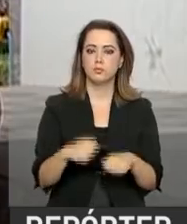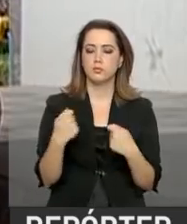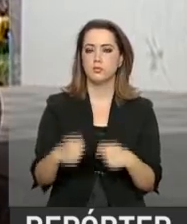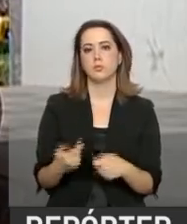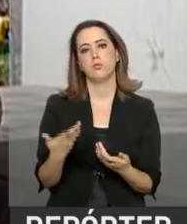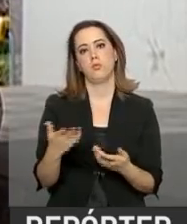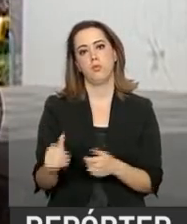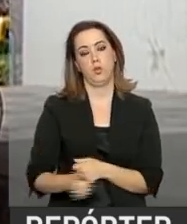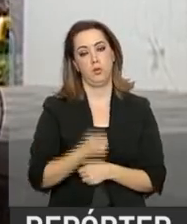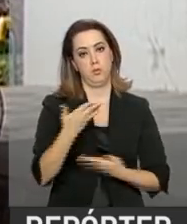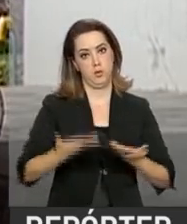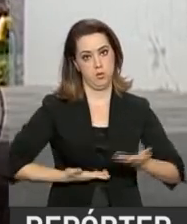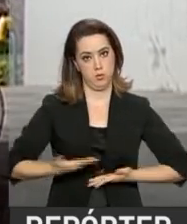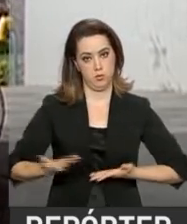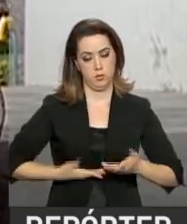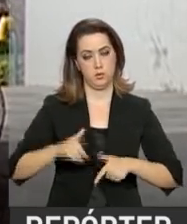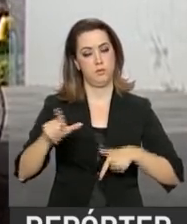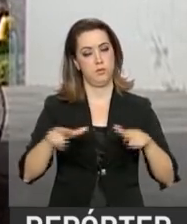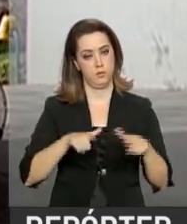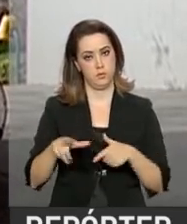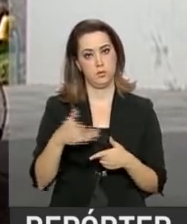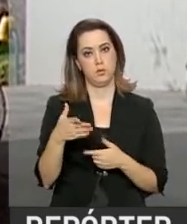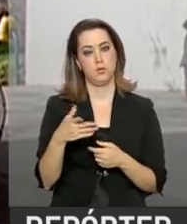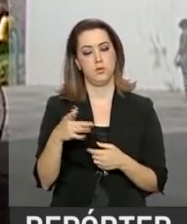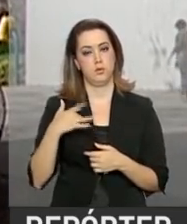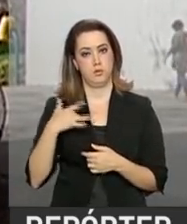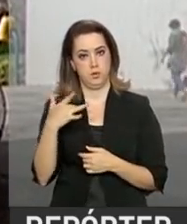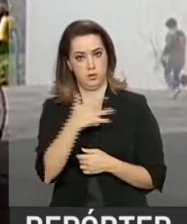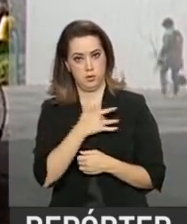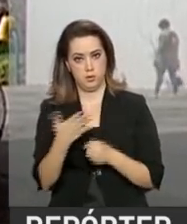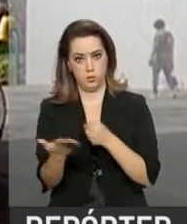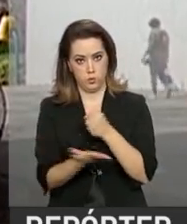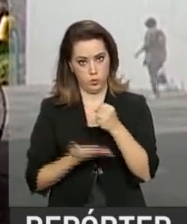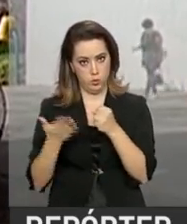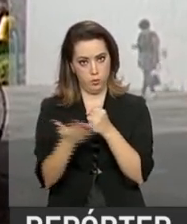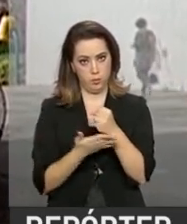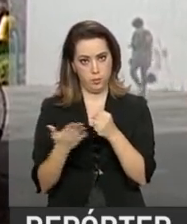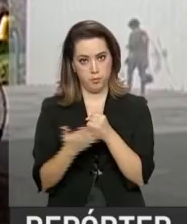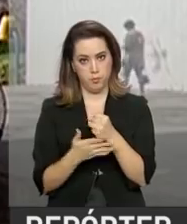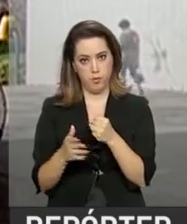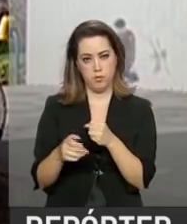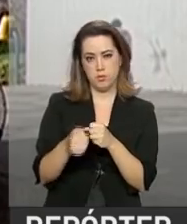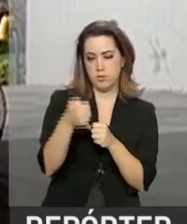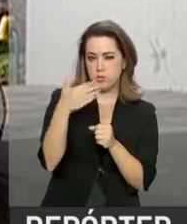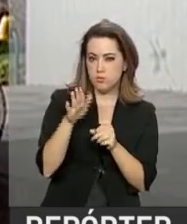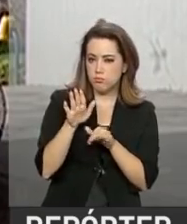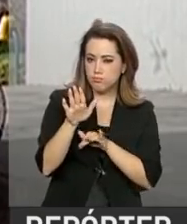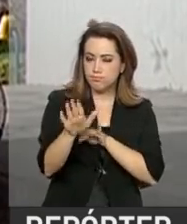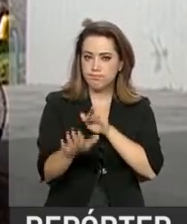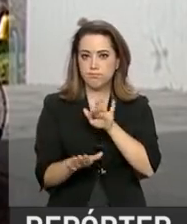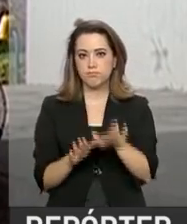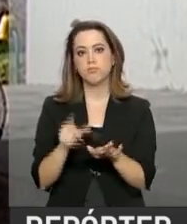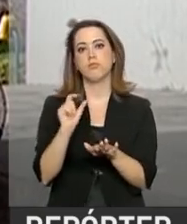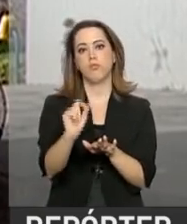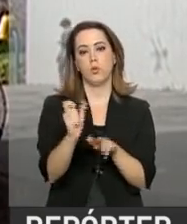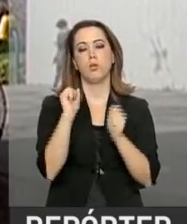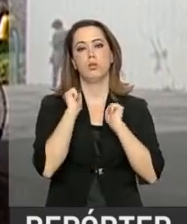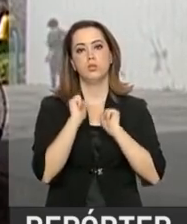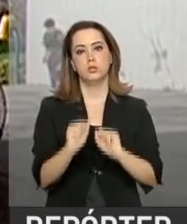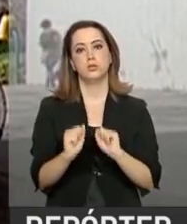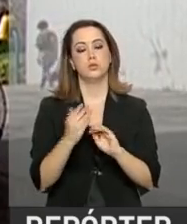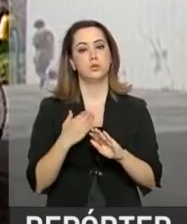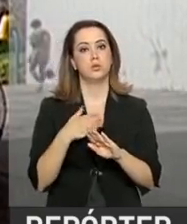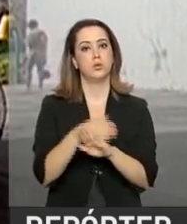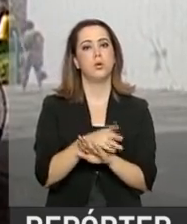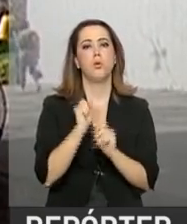melhorar os serviços da atenção básica a atenção básica que é a porta de entrada para o sistema único de saúde e que tem a capacidade